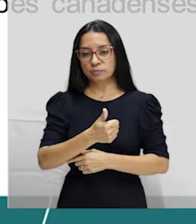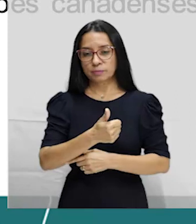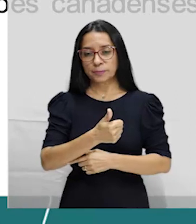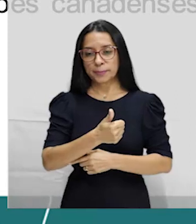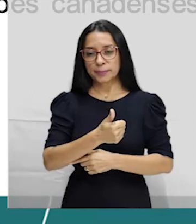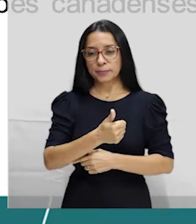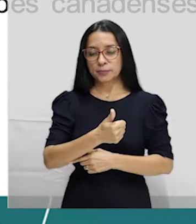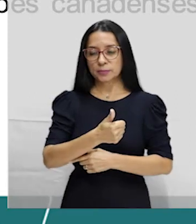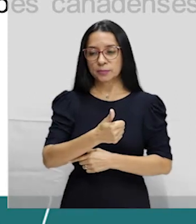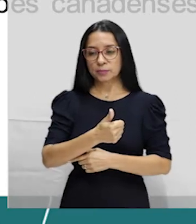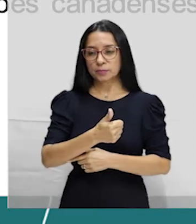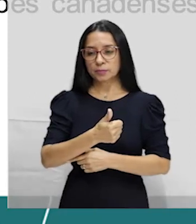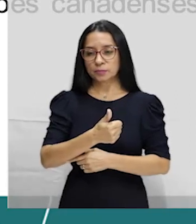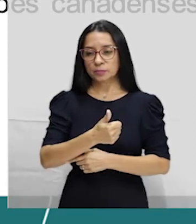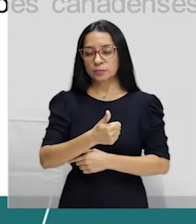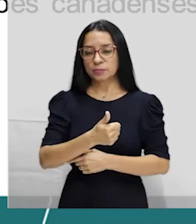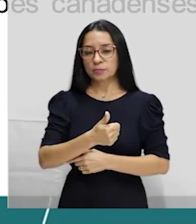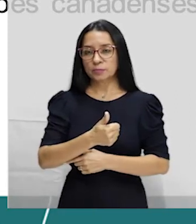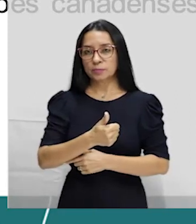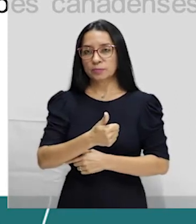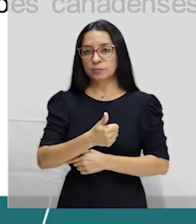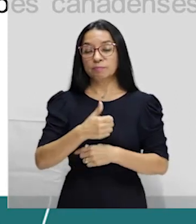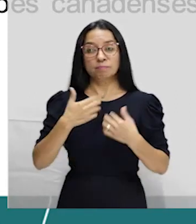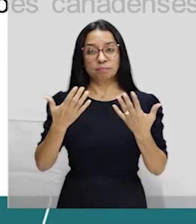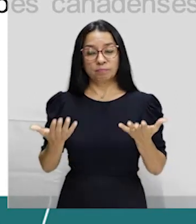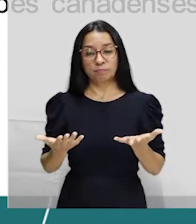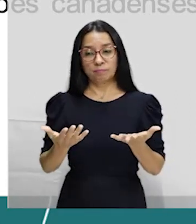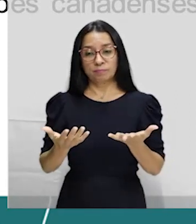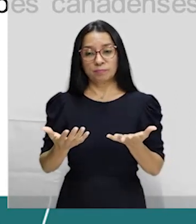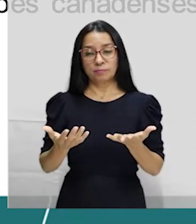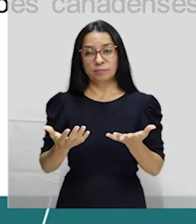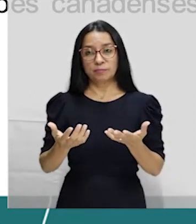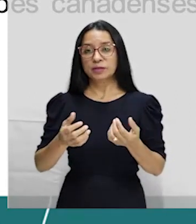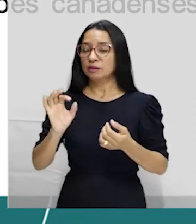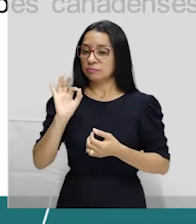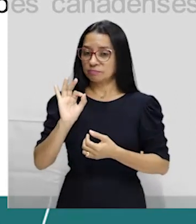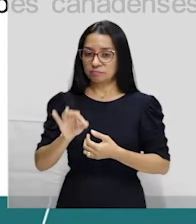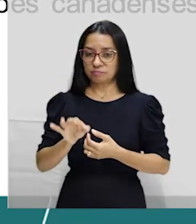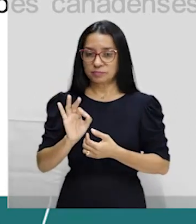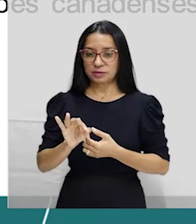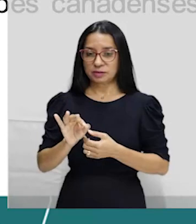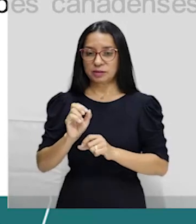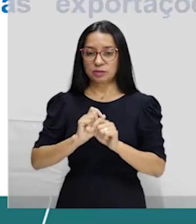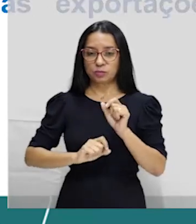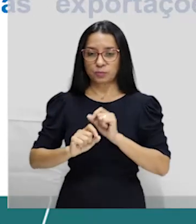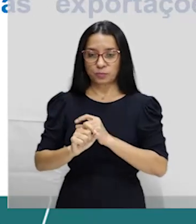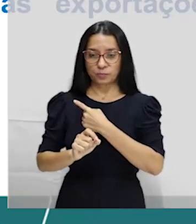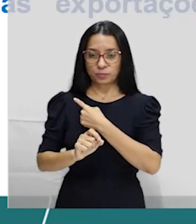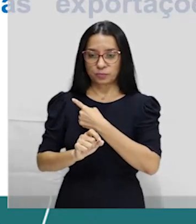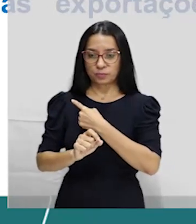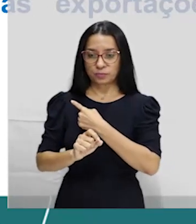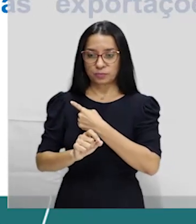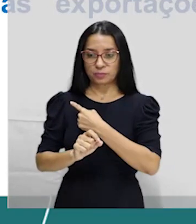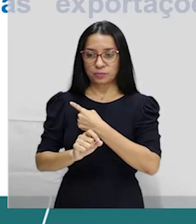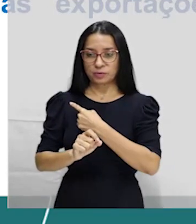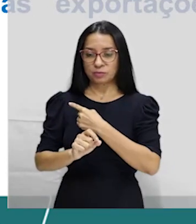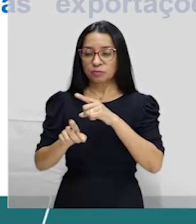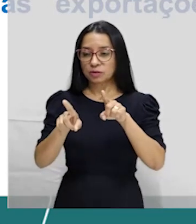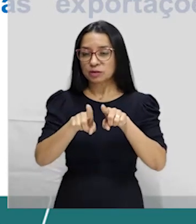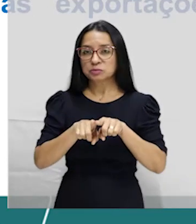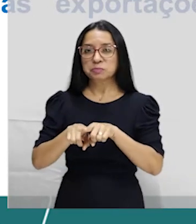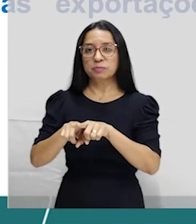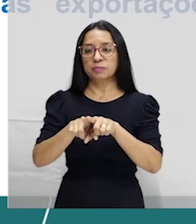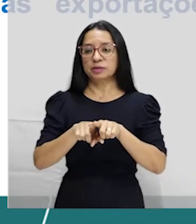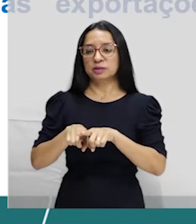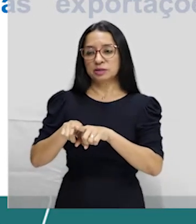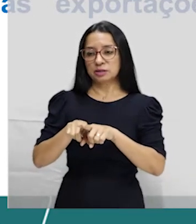maior parte das exportações canadenses. Galera, isso aqui está muito correto, tá certo? O Canadá é um dos grandes parceiros comerciais